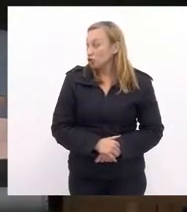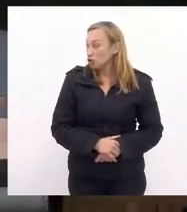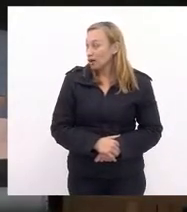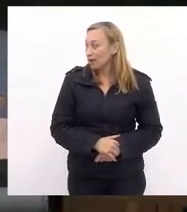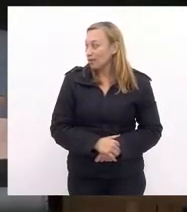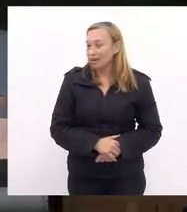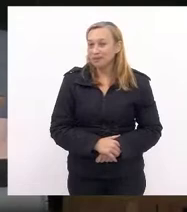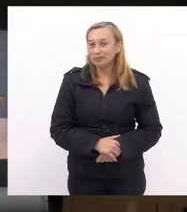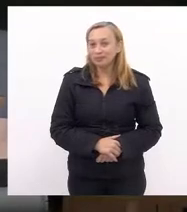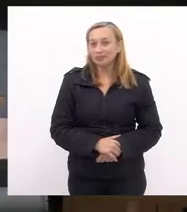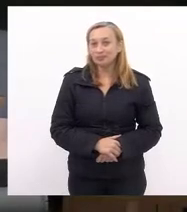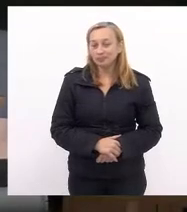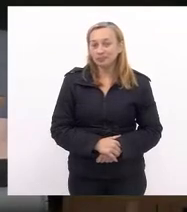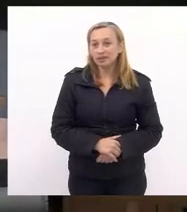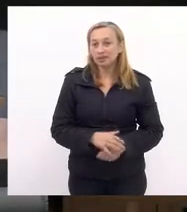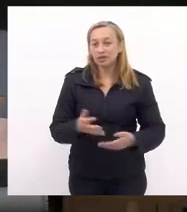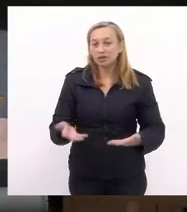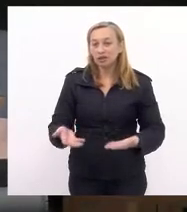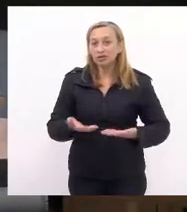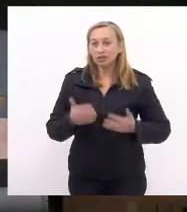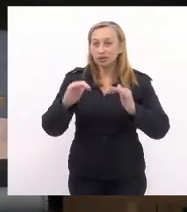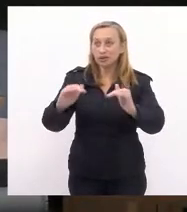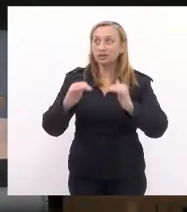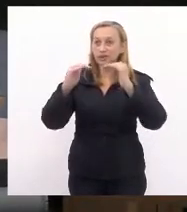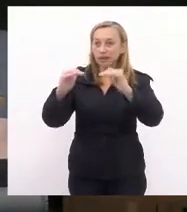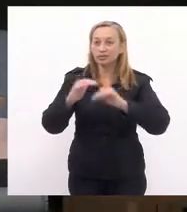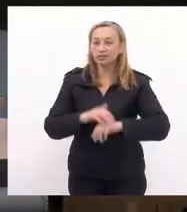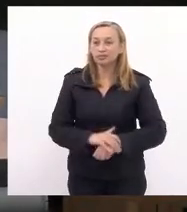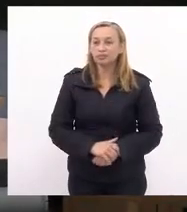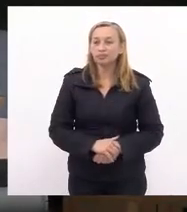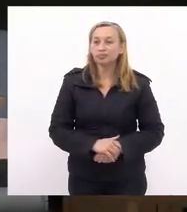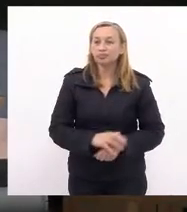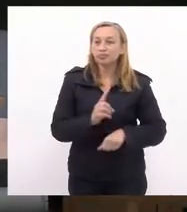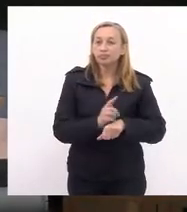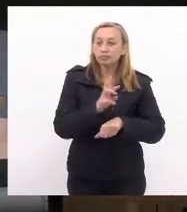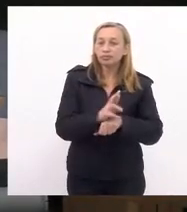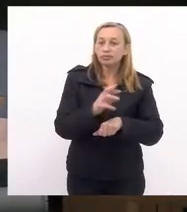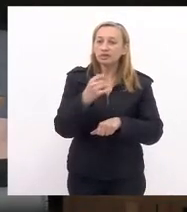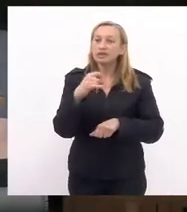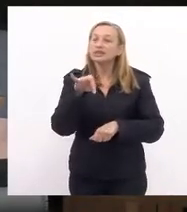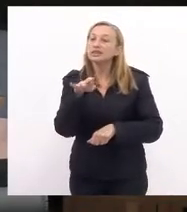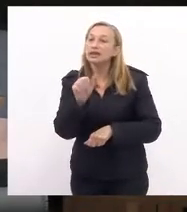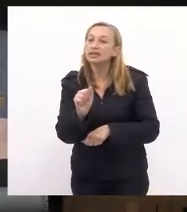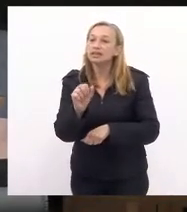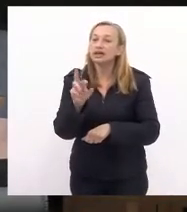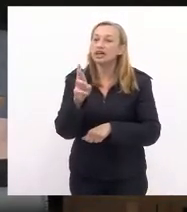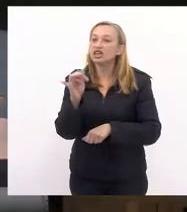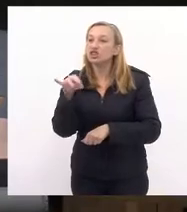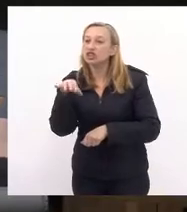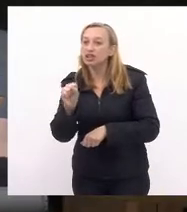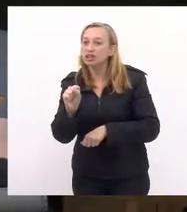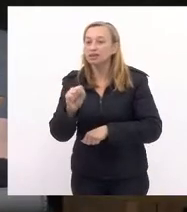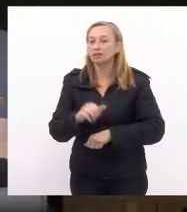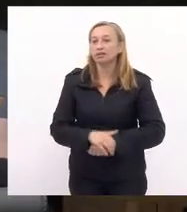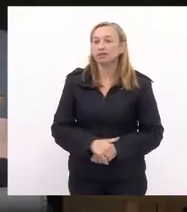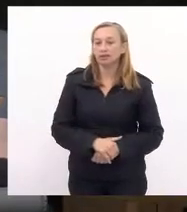Tenho a honra de chamar a excelentíssima doutora Sandra Regina Silva de